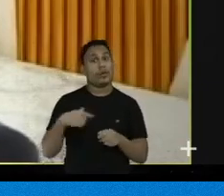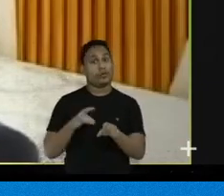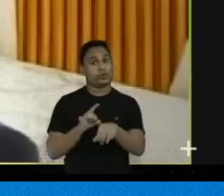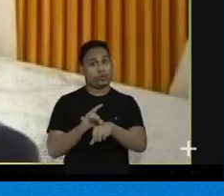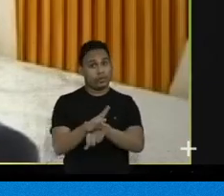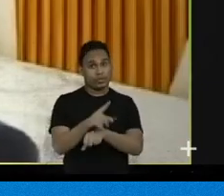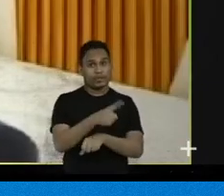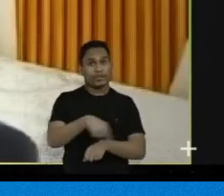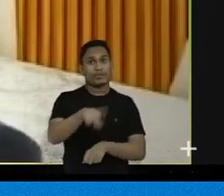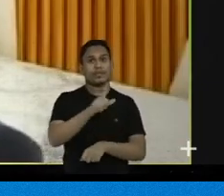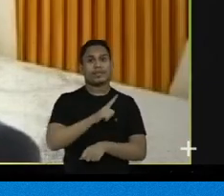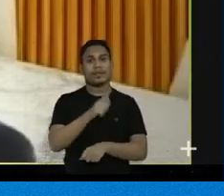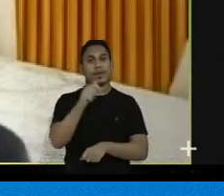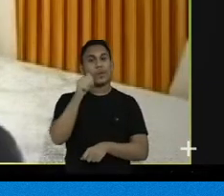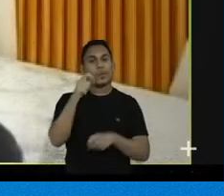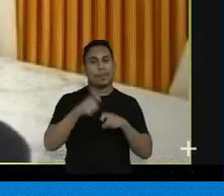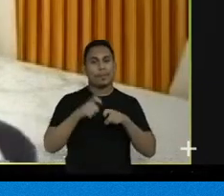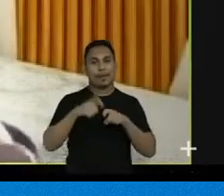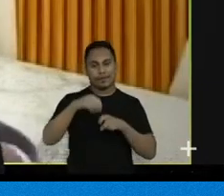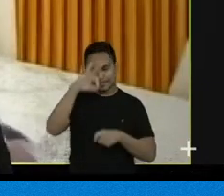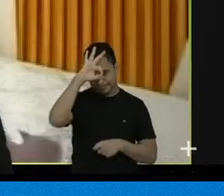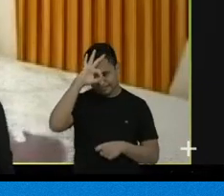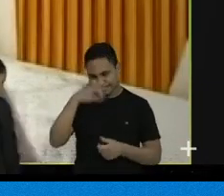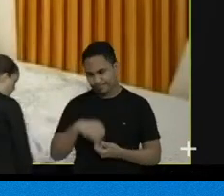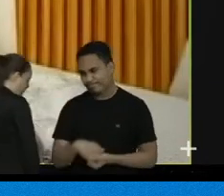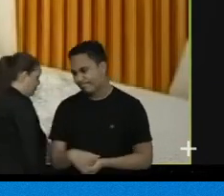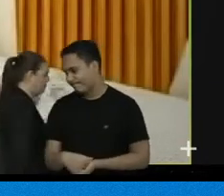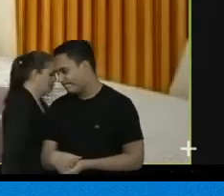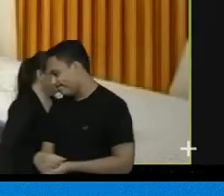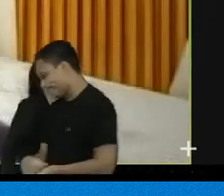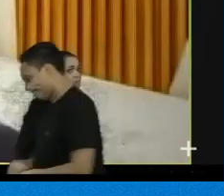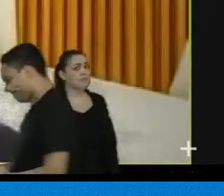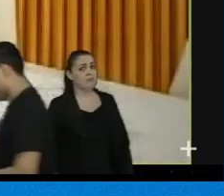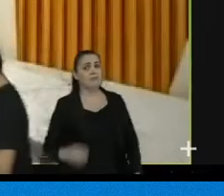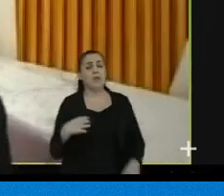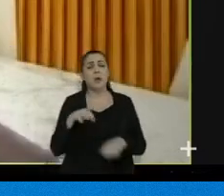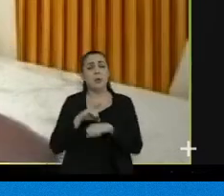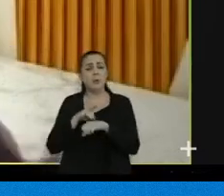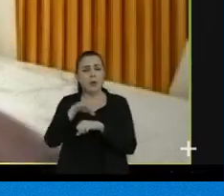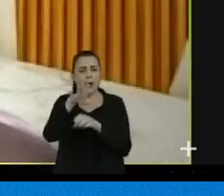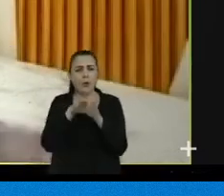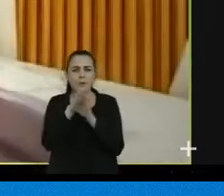tenha um obstetra, que seja um profundo conhecedor da